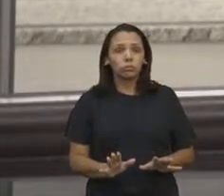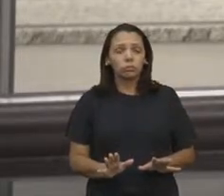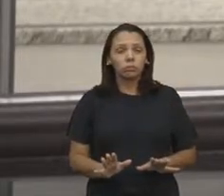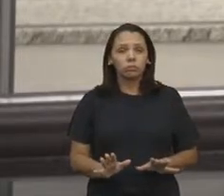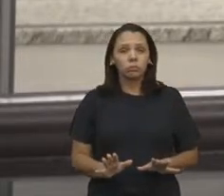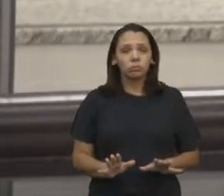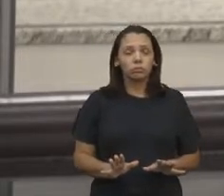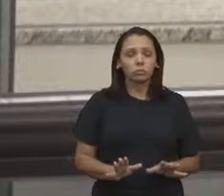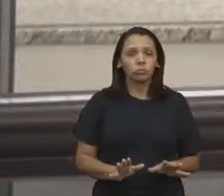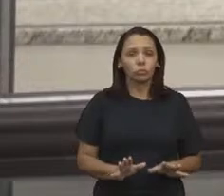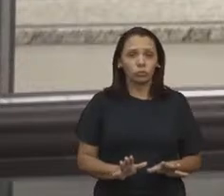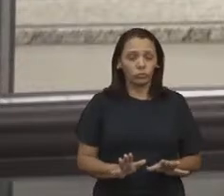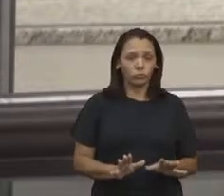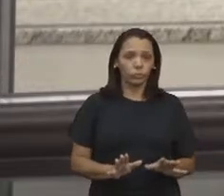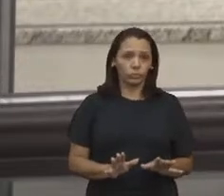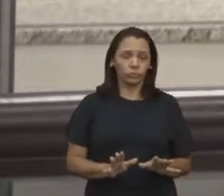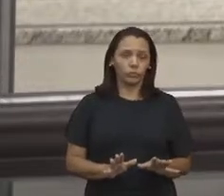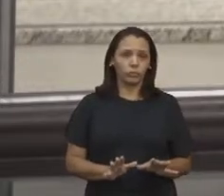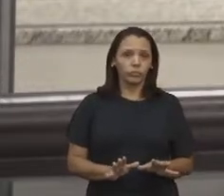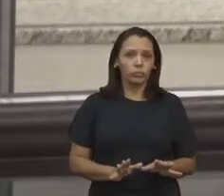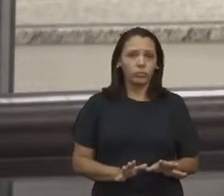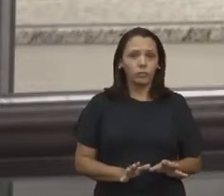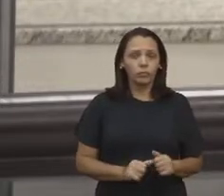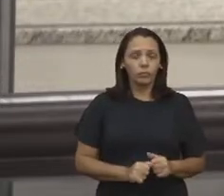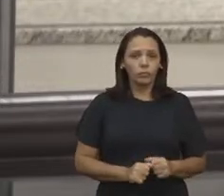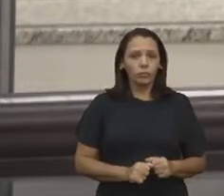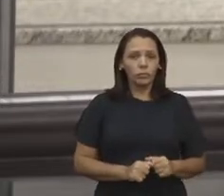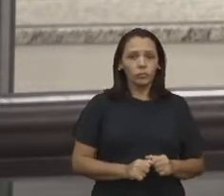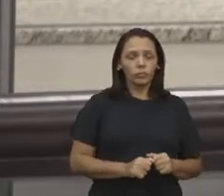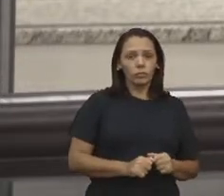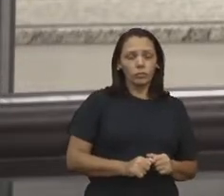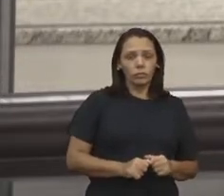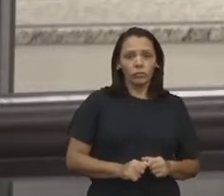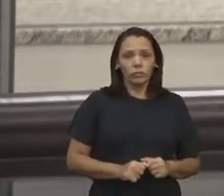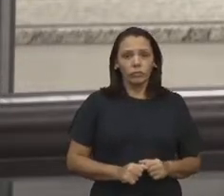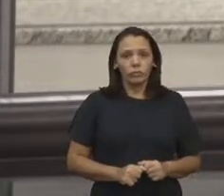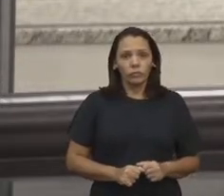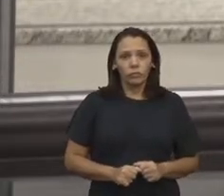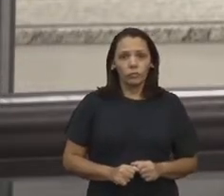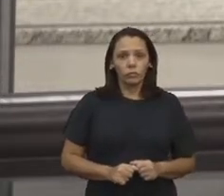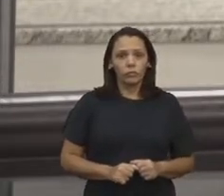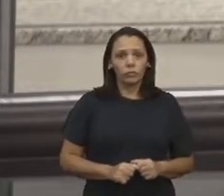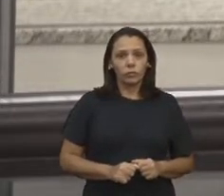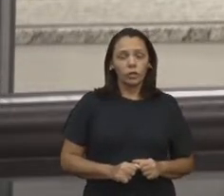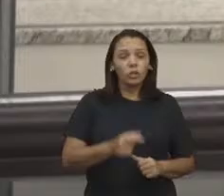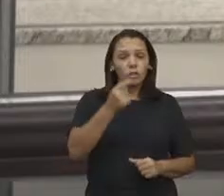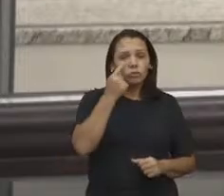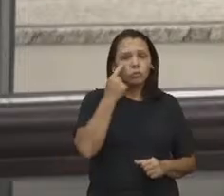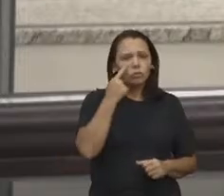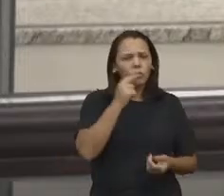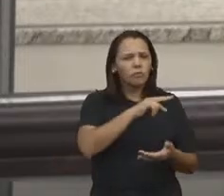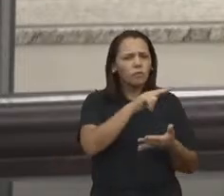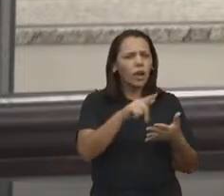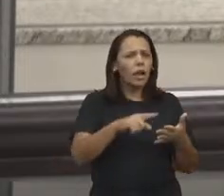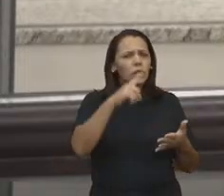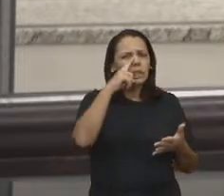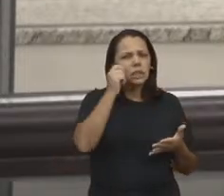toda essa Jacareí nossa que estamos em volta, em visto, muitos entulhos que a gente vê para as estradas